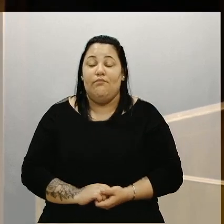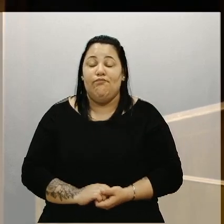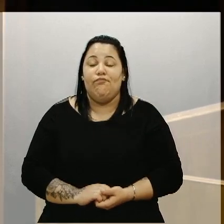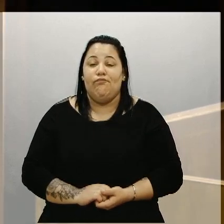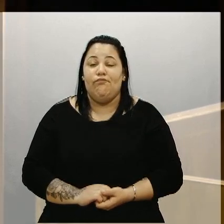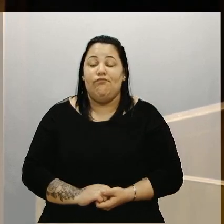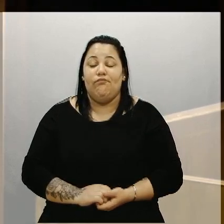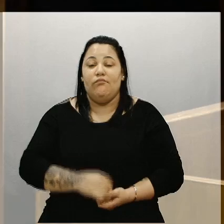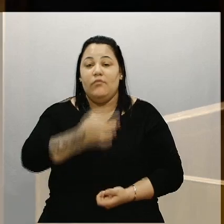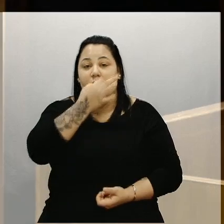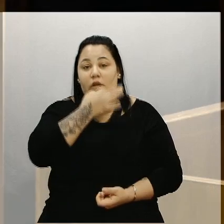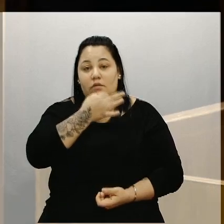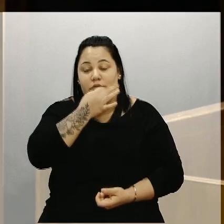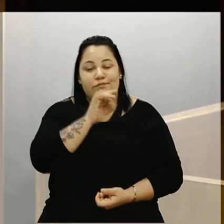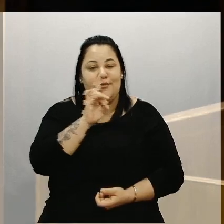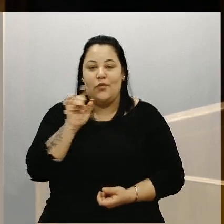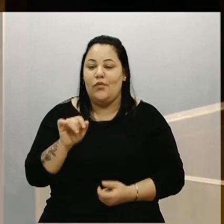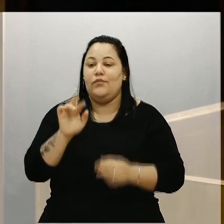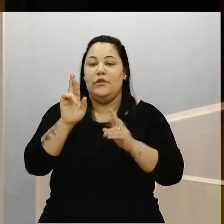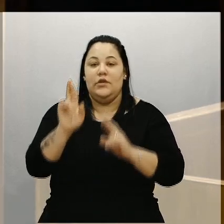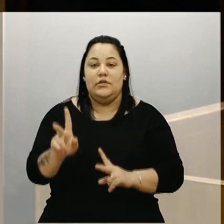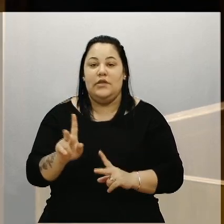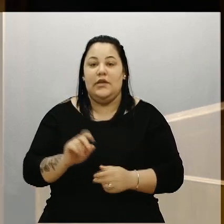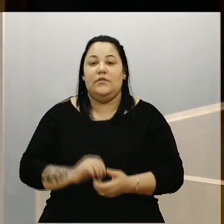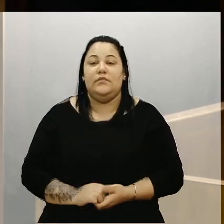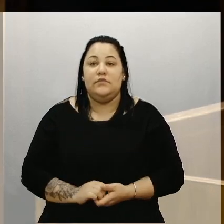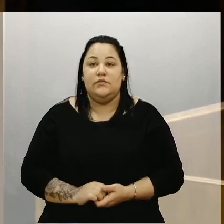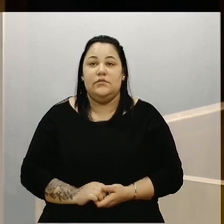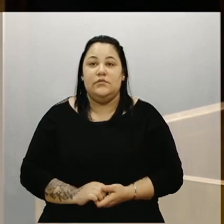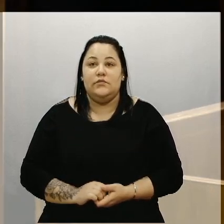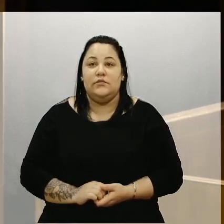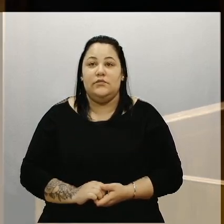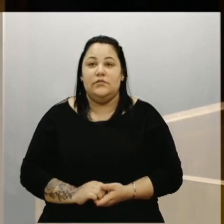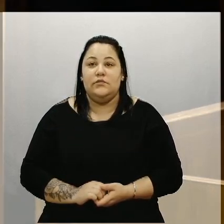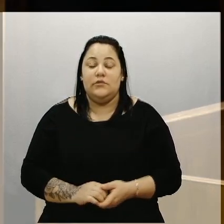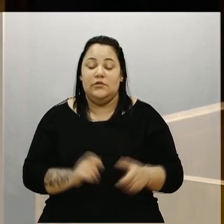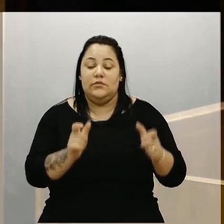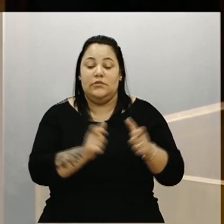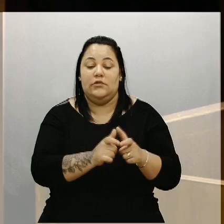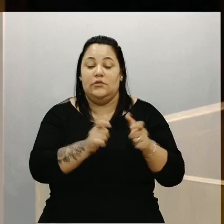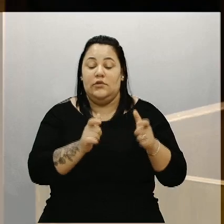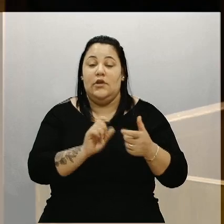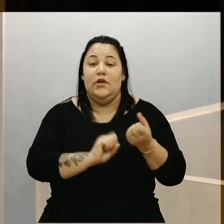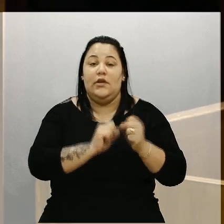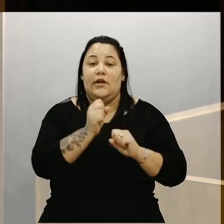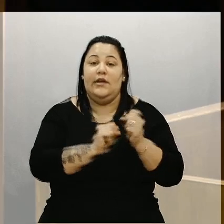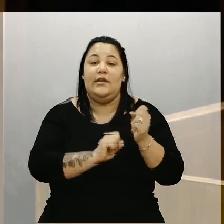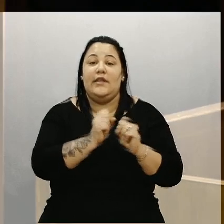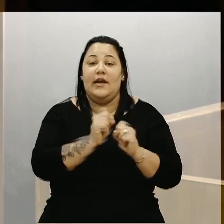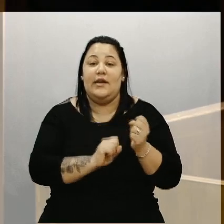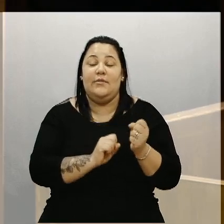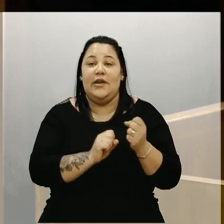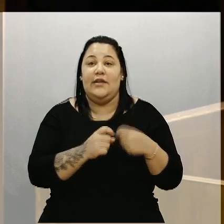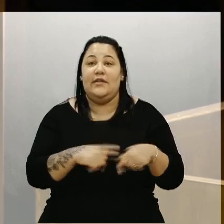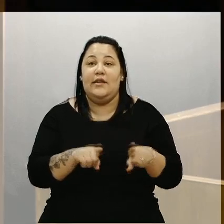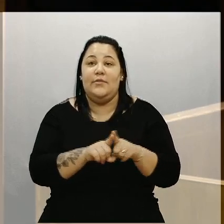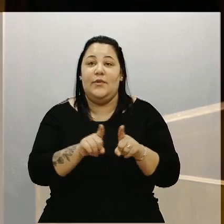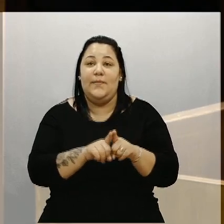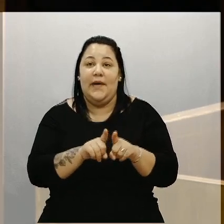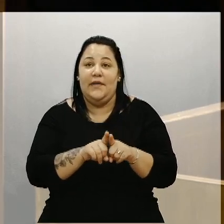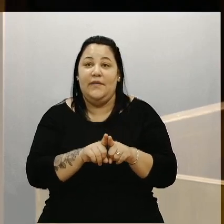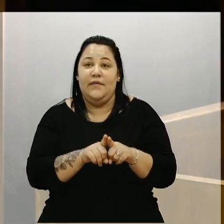Em Caxias do Sul não é diferente. As micro e pequenas empresas têm sido um motor importante de